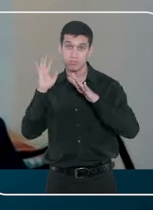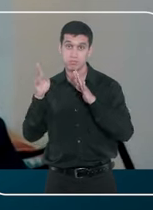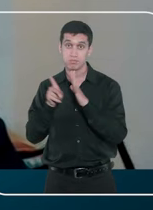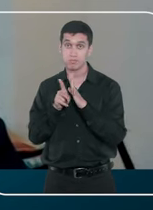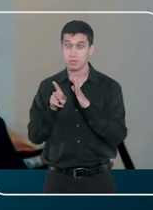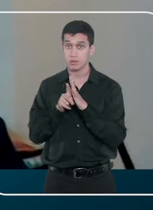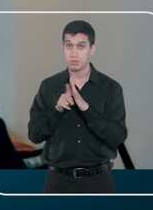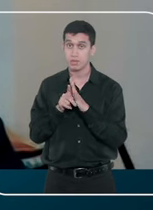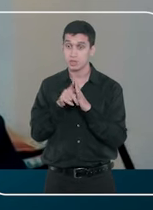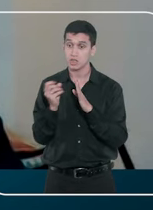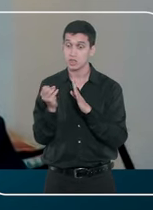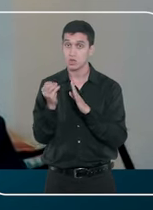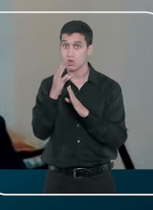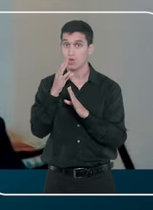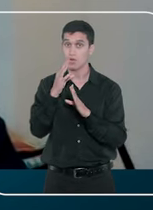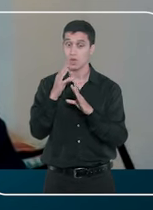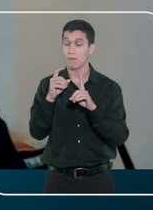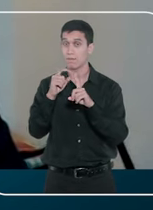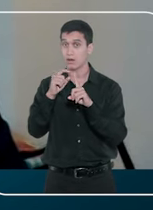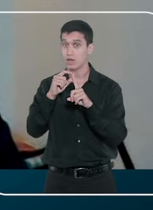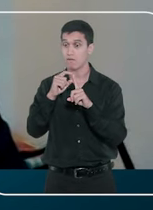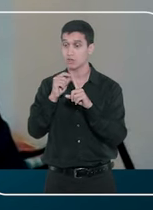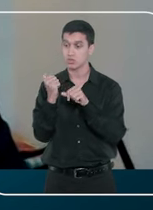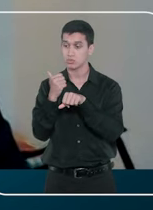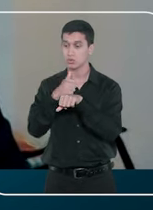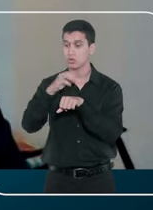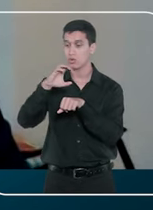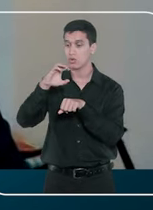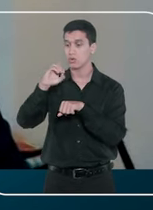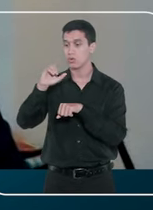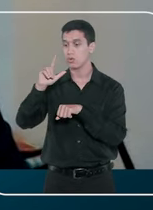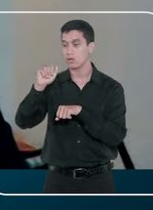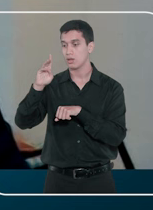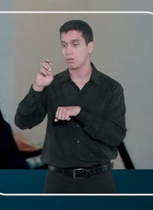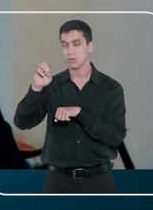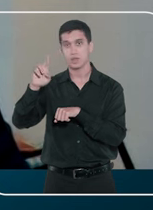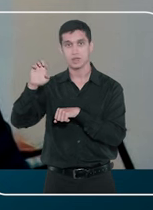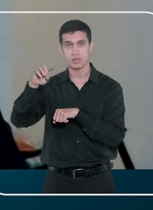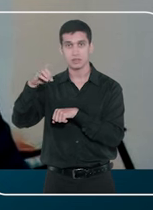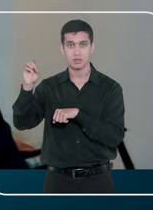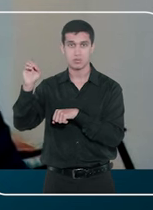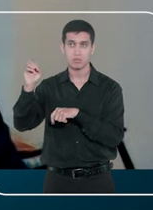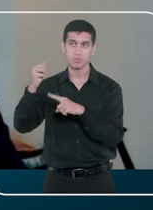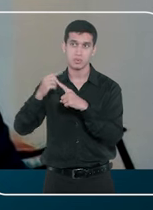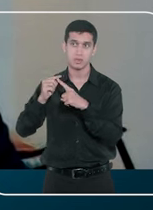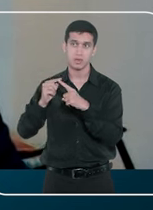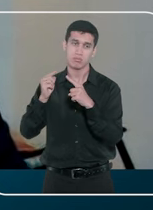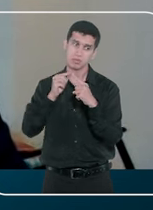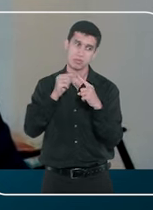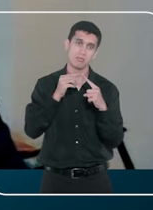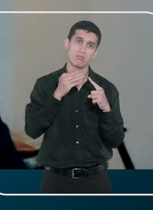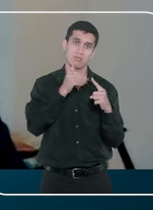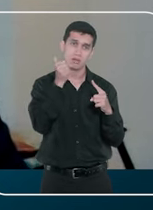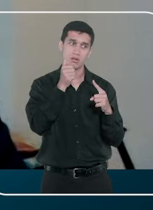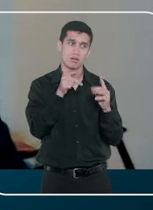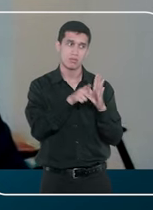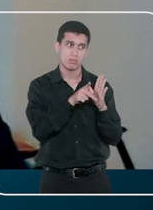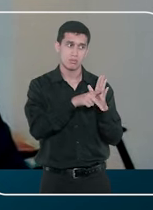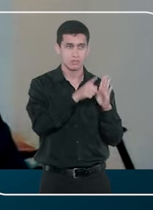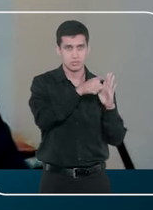ele é o resultado de uma necessidade que o Brasil experimenta de dar tratamento adequado à criminalidade de alto vulto, a